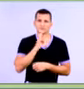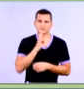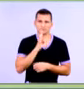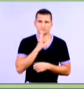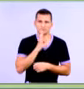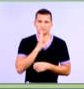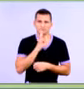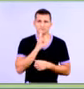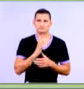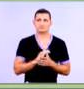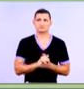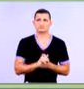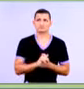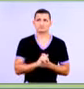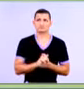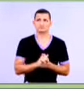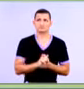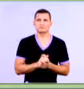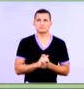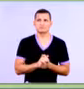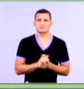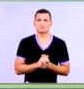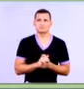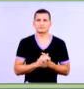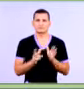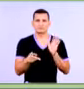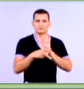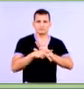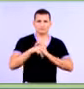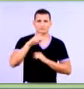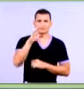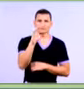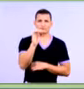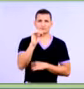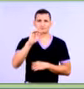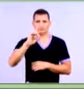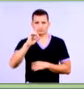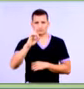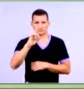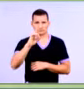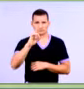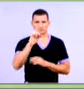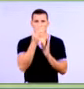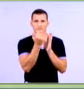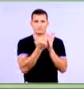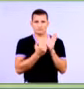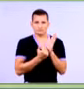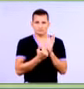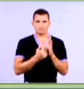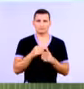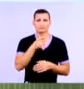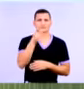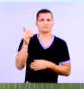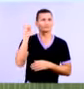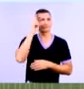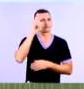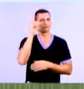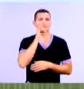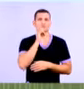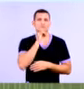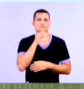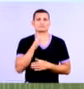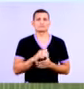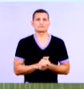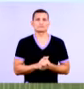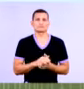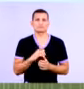definida de modo imutável no próprio código-fonte do programa. Então, vocês lembram daquele exemplo que se eu tenho uma